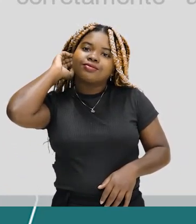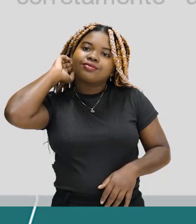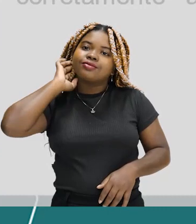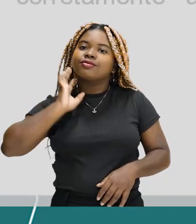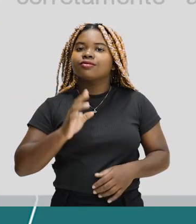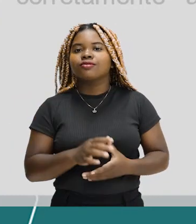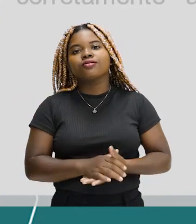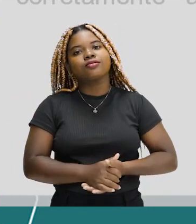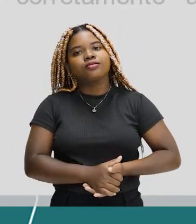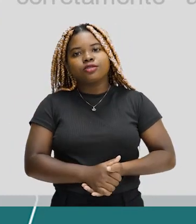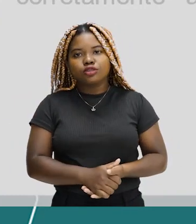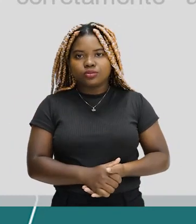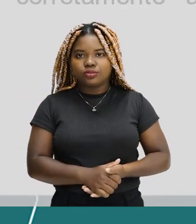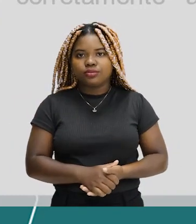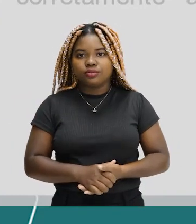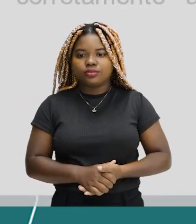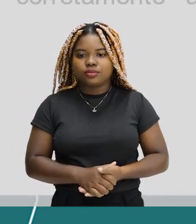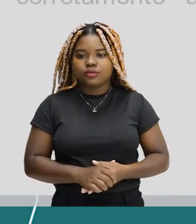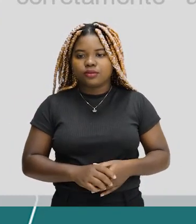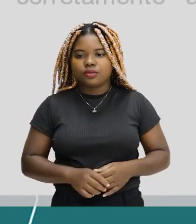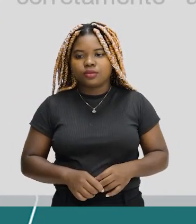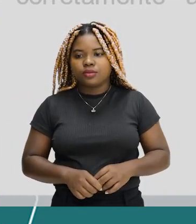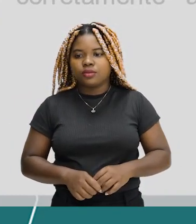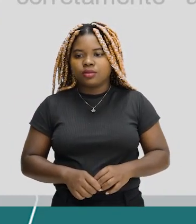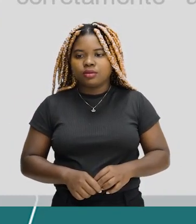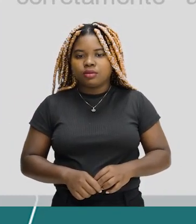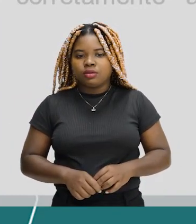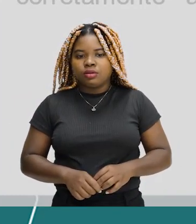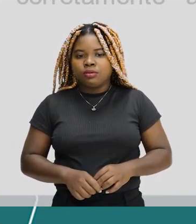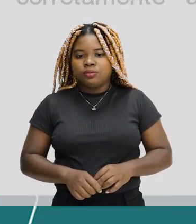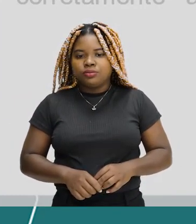ainda menores, né, que são os quarks.